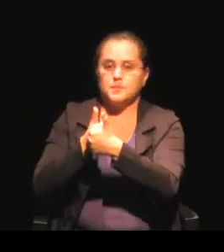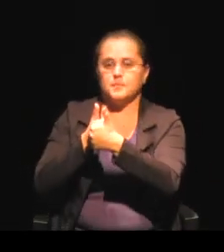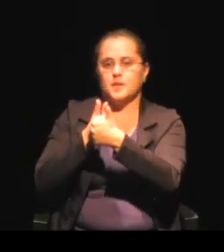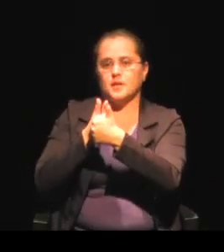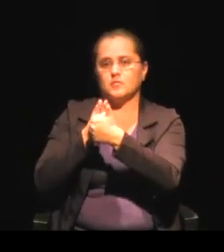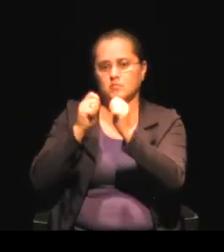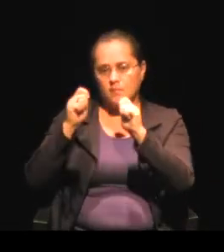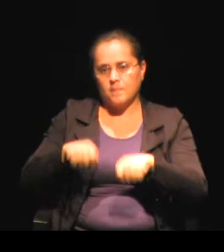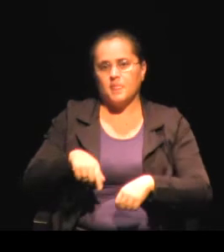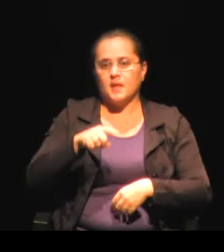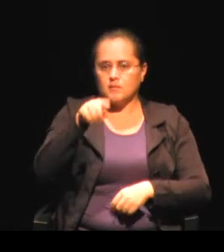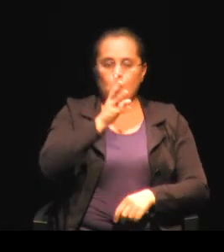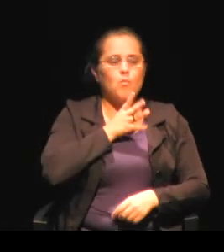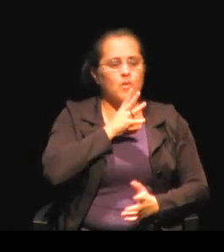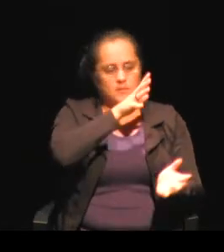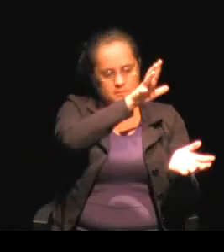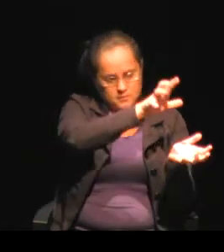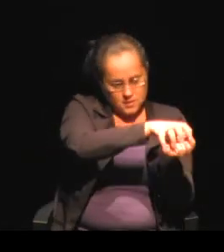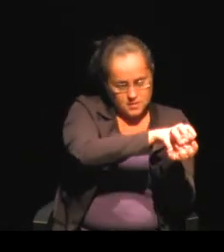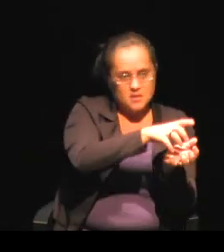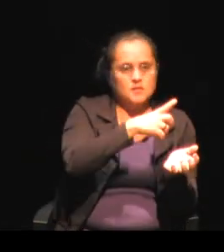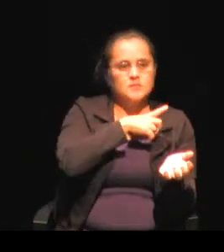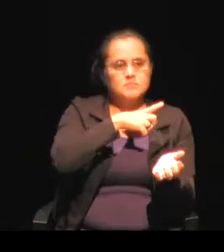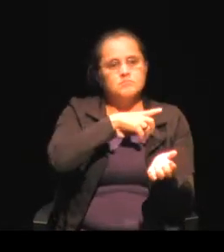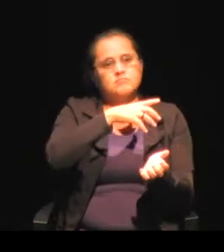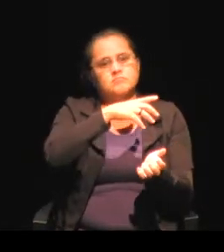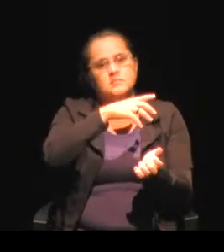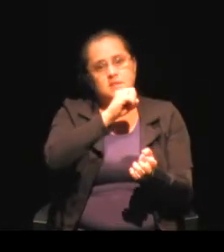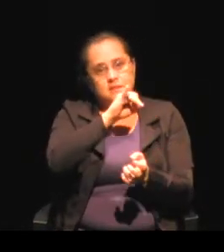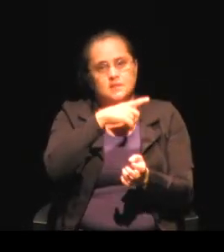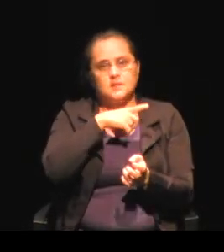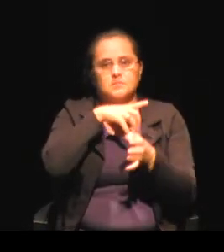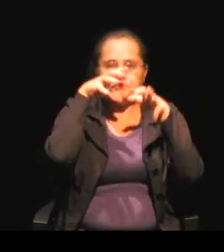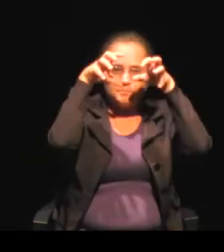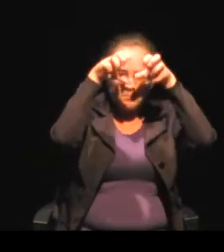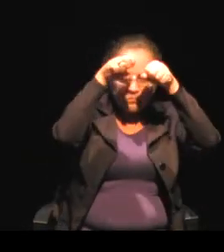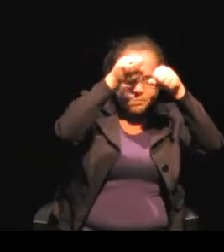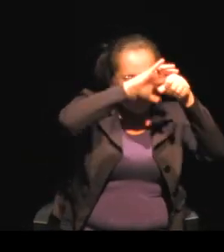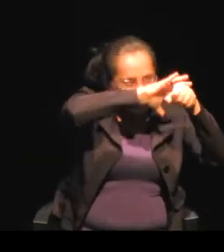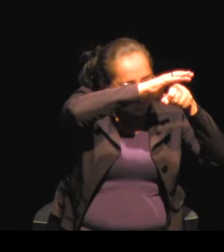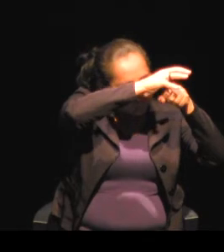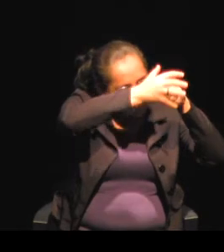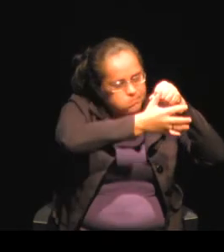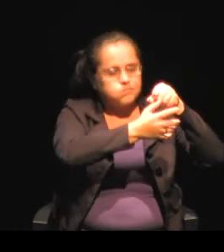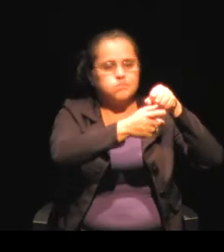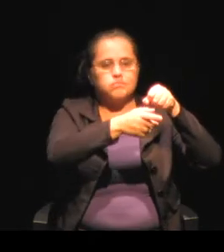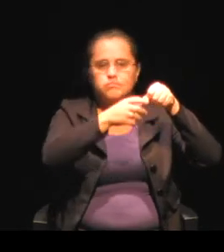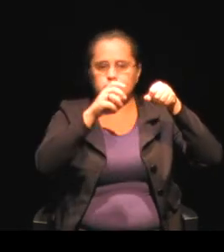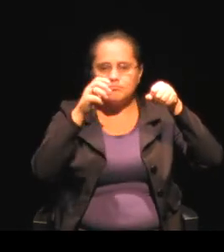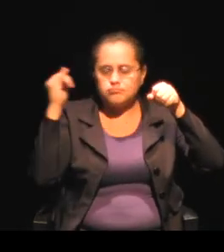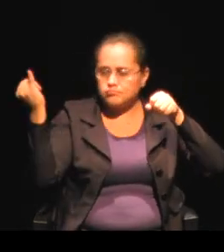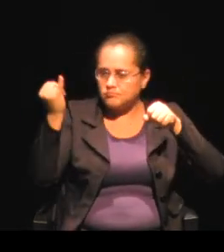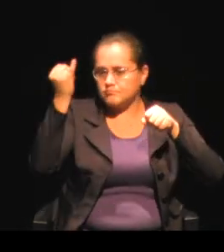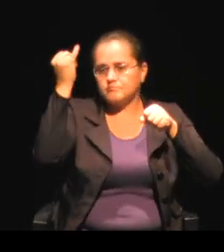chegar perto do mar lá, e principalmente uma sombra. Para quem conhece Recife sabe que uma sombra lá é uma coisa preciosa, uma área de sombra. Algumas